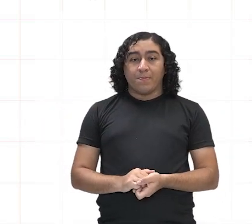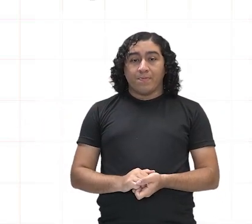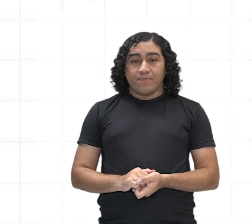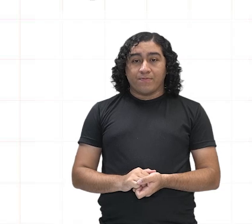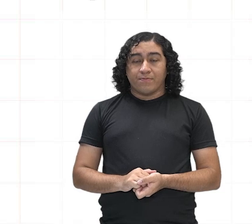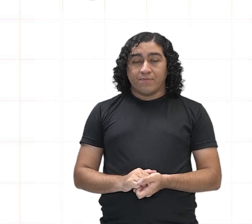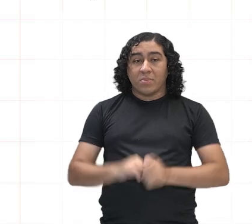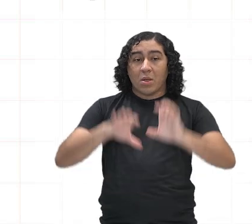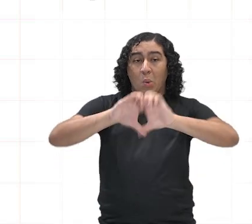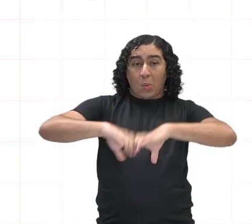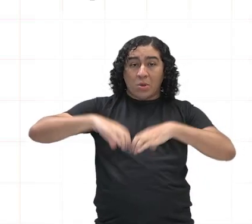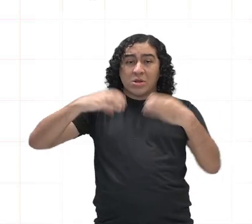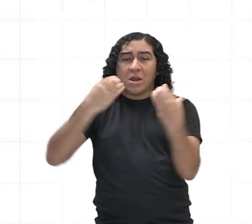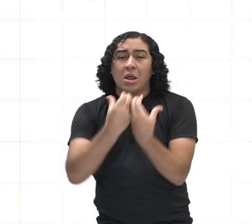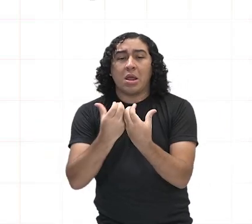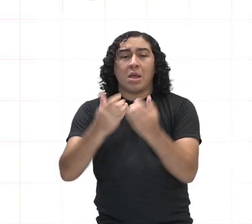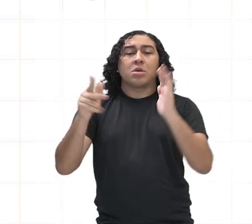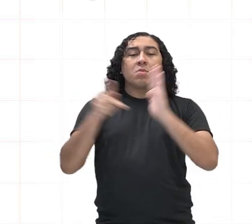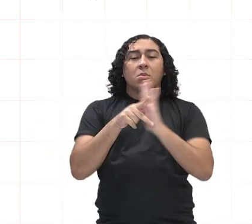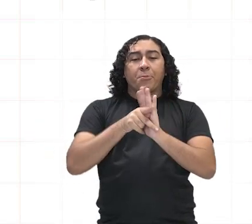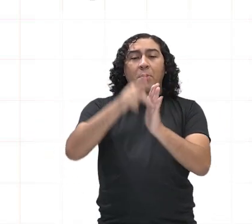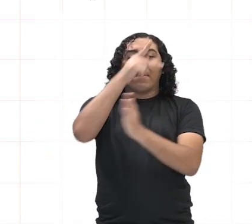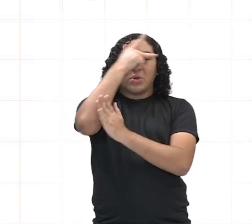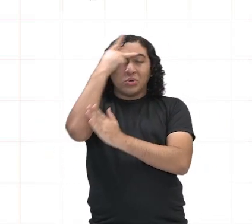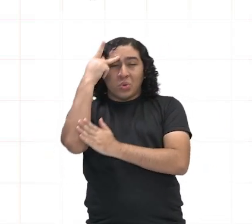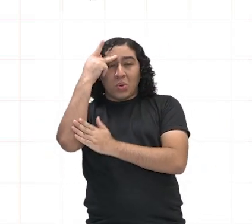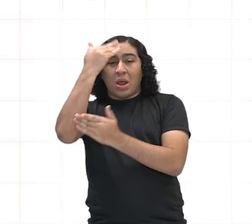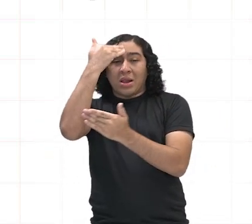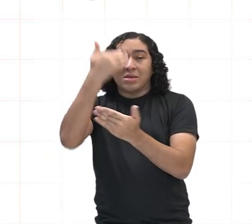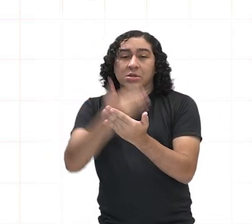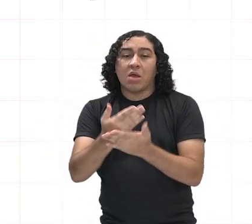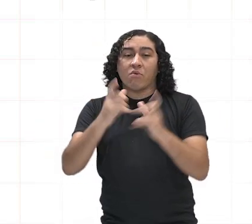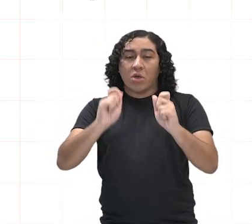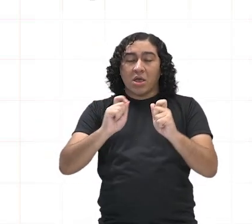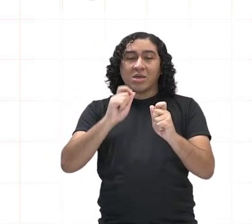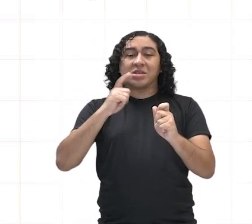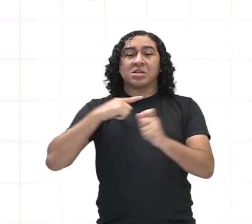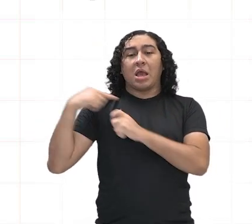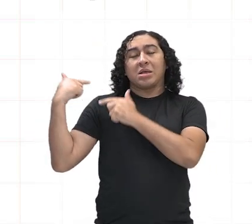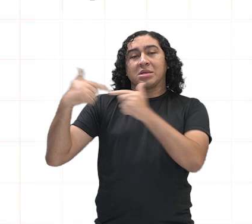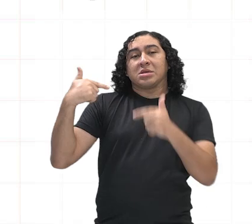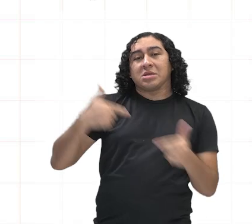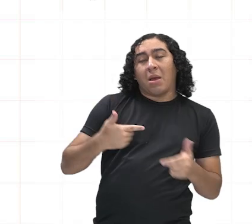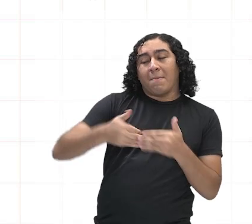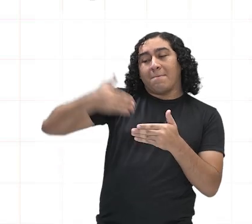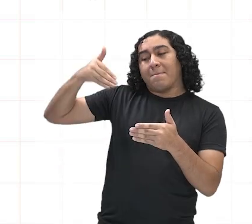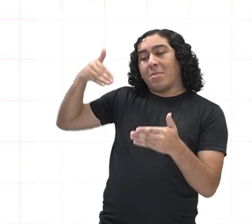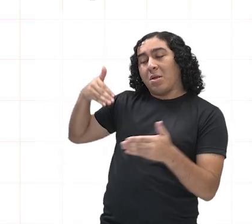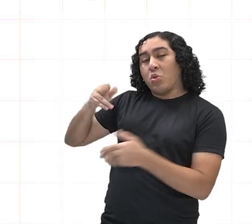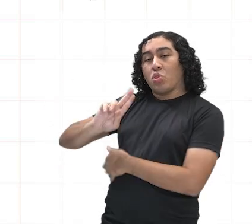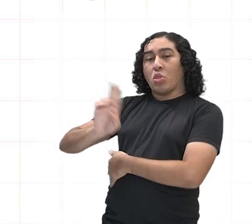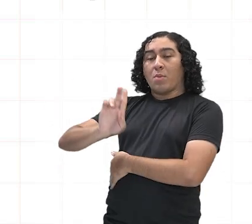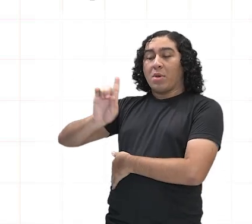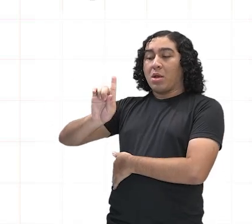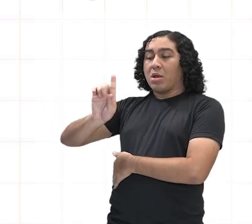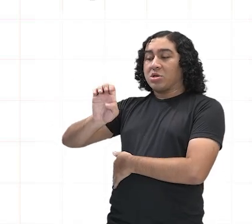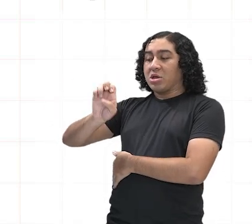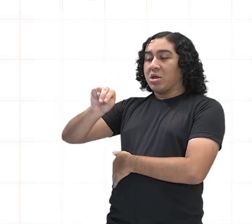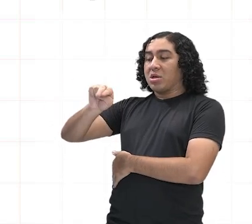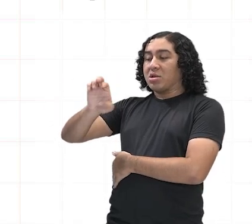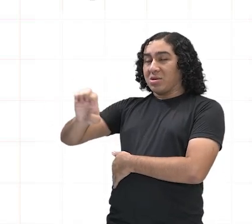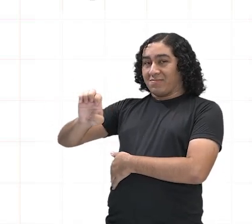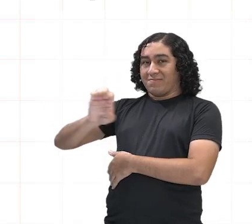comunidades agropastoris formadas por pessoas que acreditavam descender de um ancestral comum, os genes,